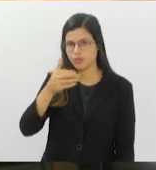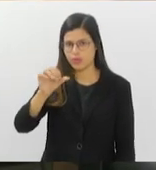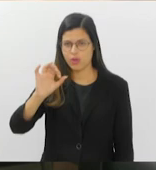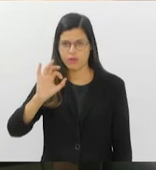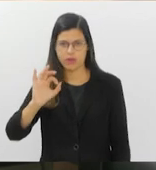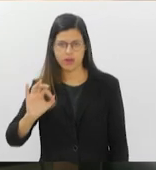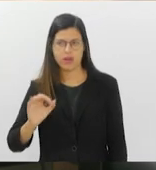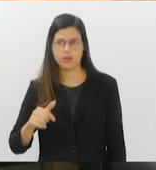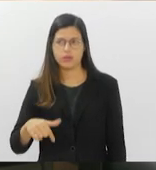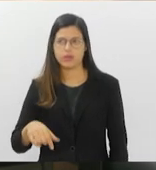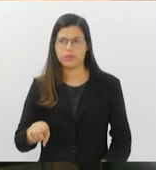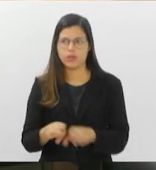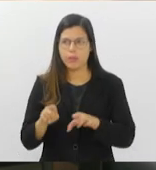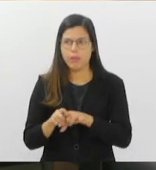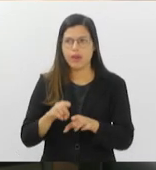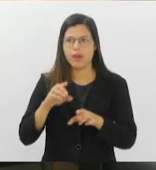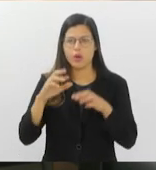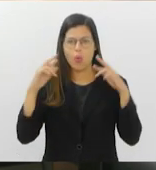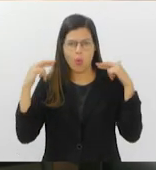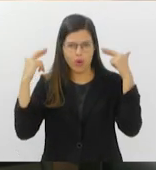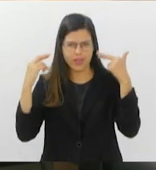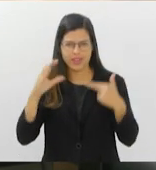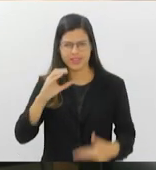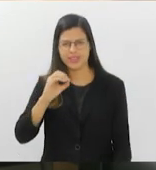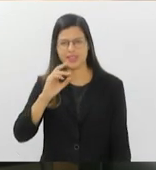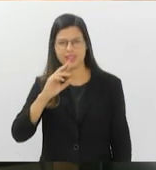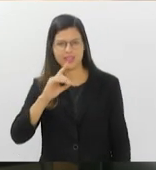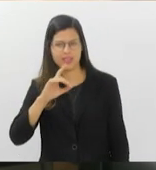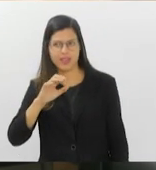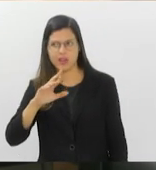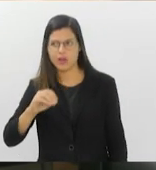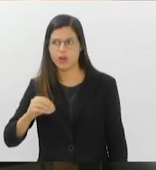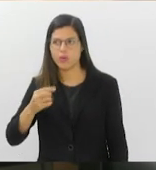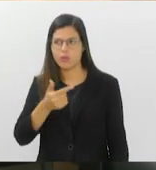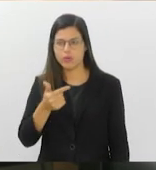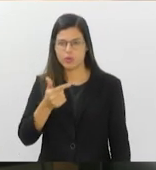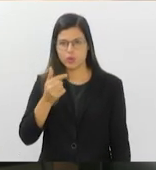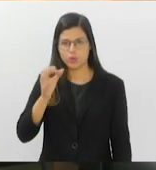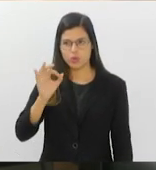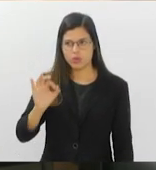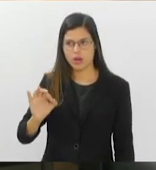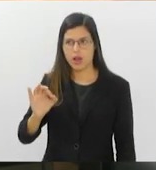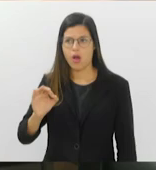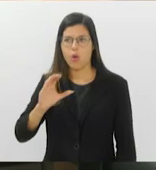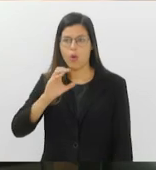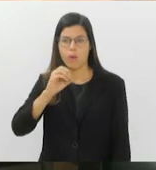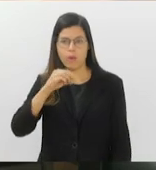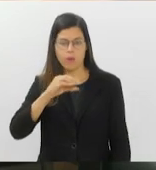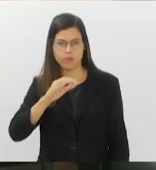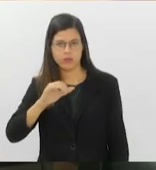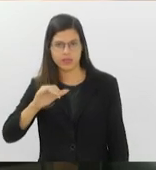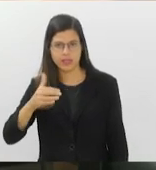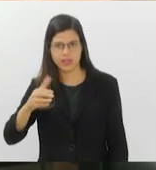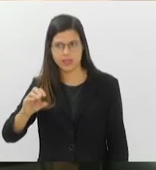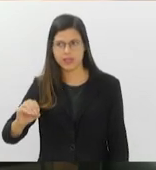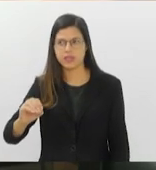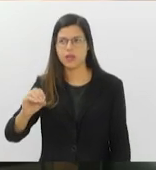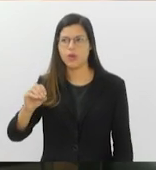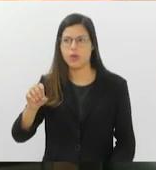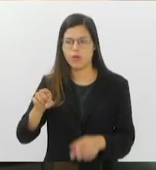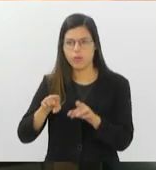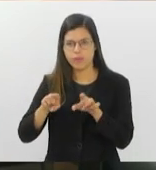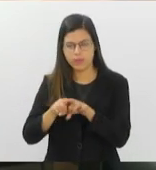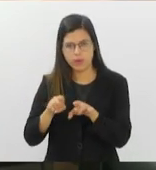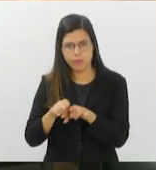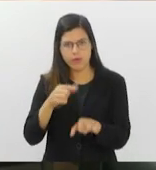momento. Cordeiro também com sol, 22 graus. 23 graus em Conceição de Macabu, com sol também. E São